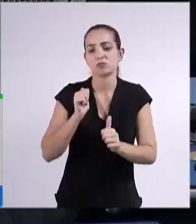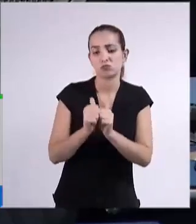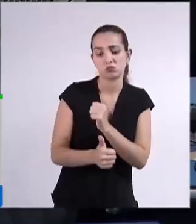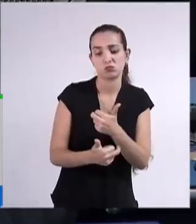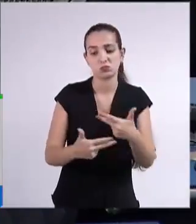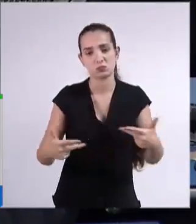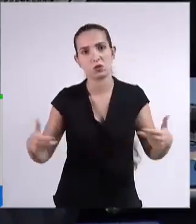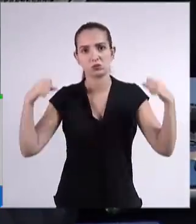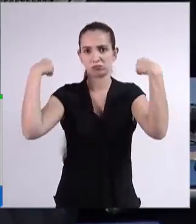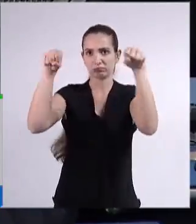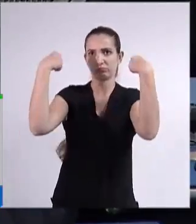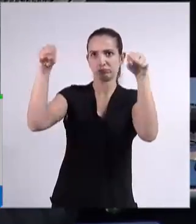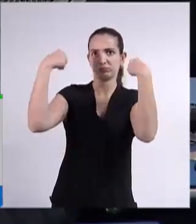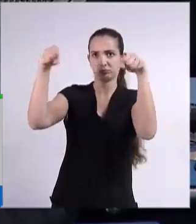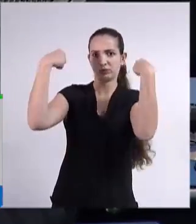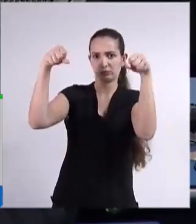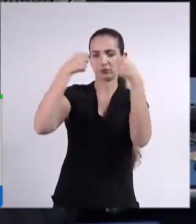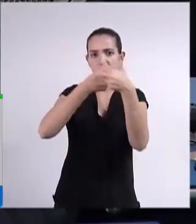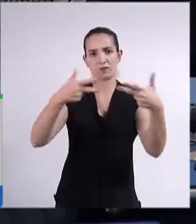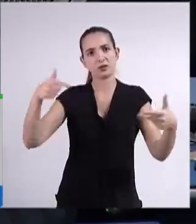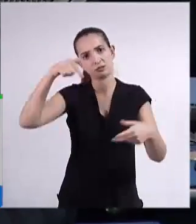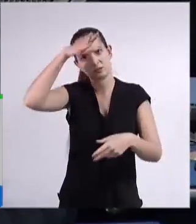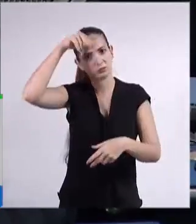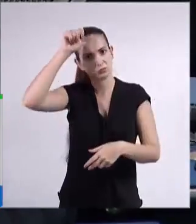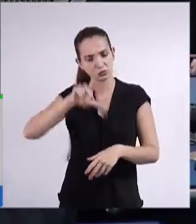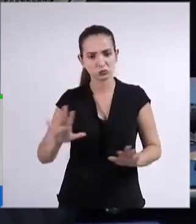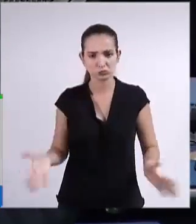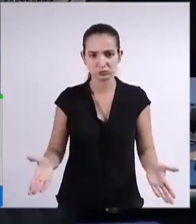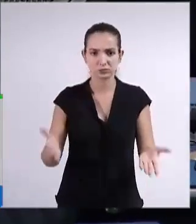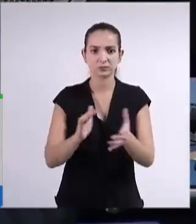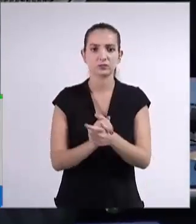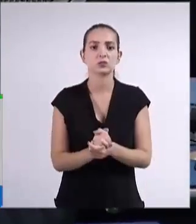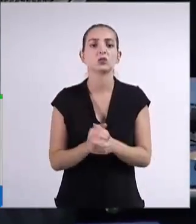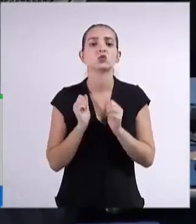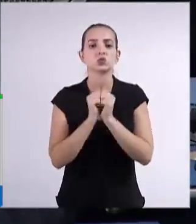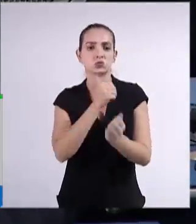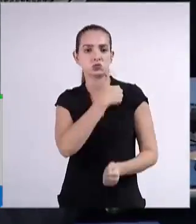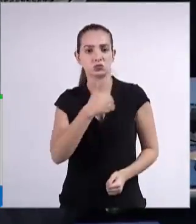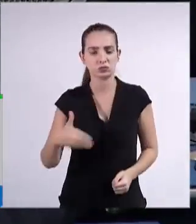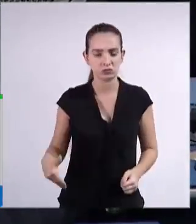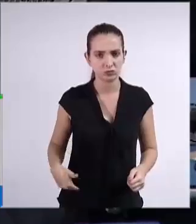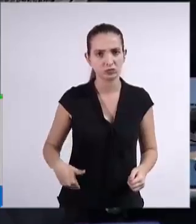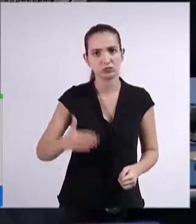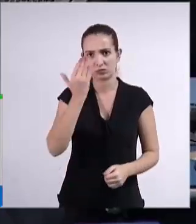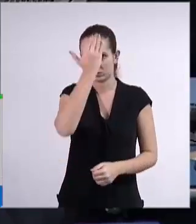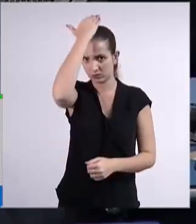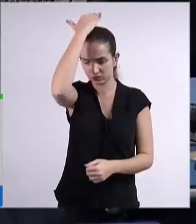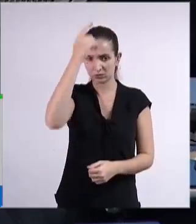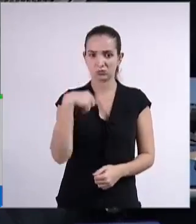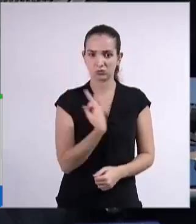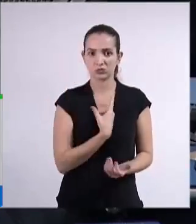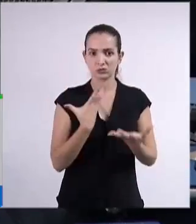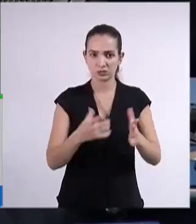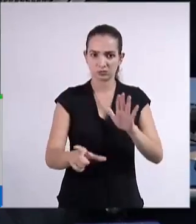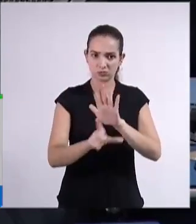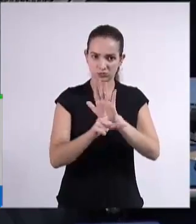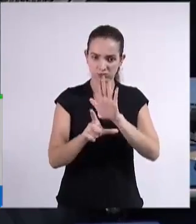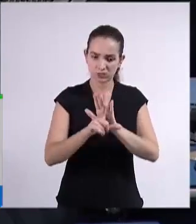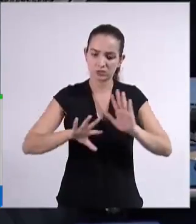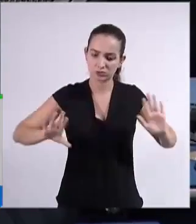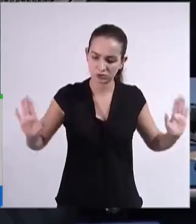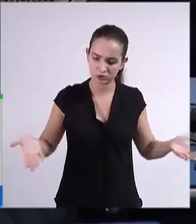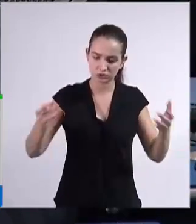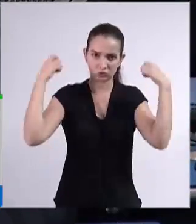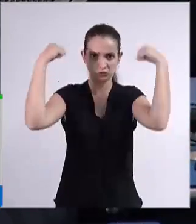acreditamos que durante esse período do governo do governador Reinaldo, nós possamos aprovar a lei de incentivo, que ela tem que